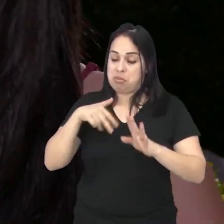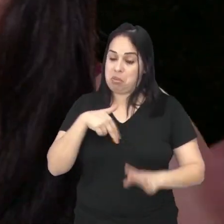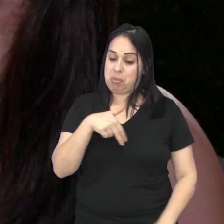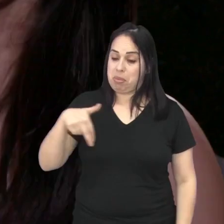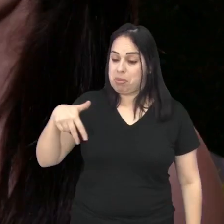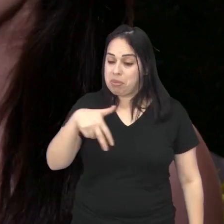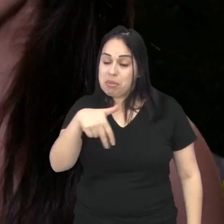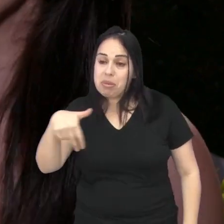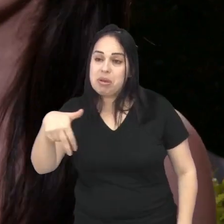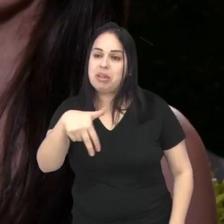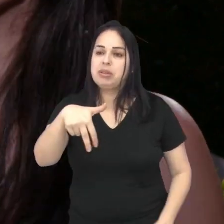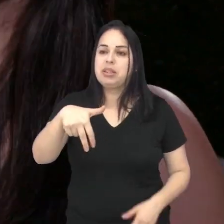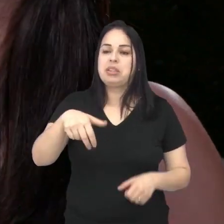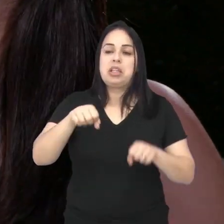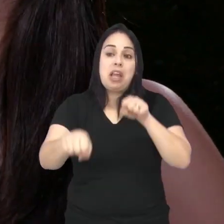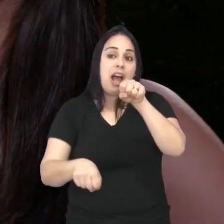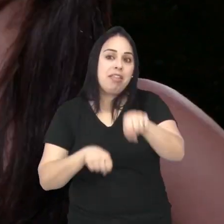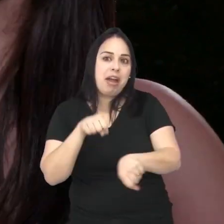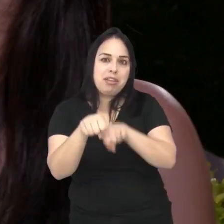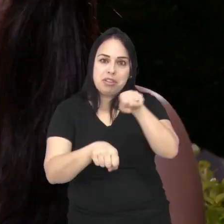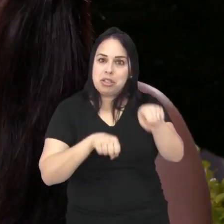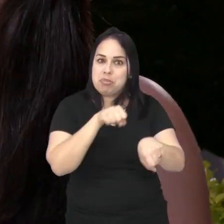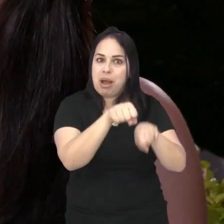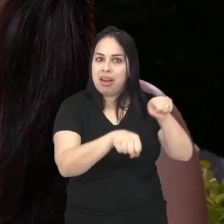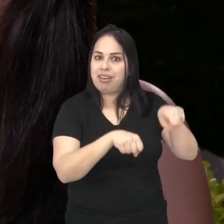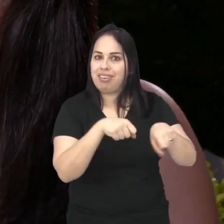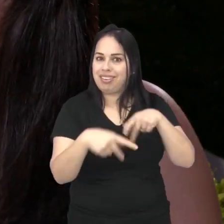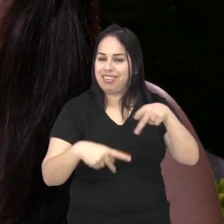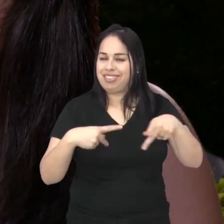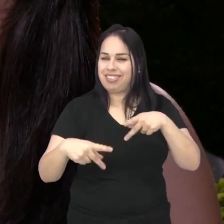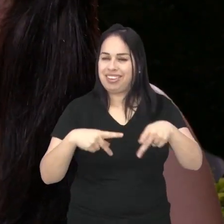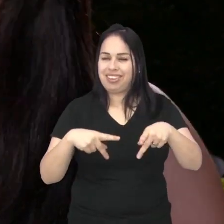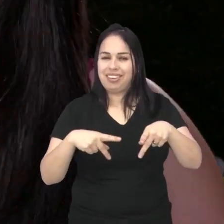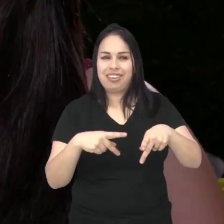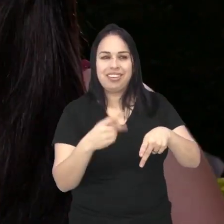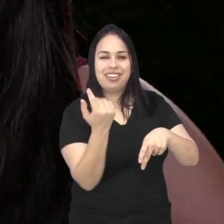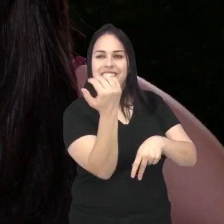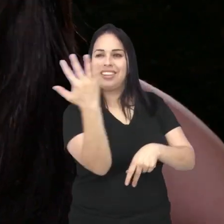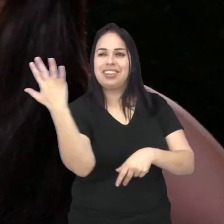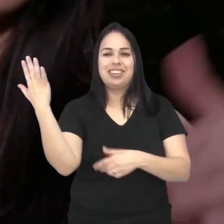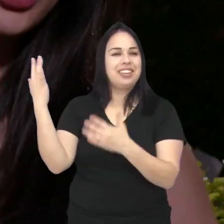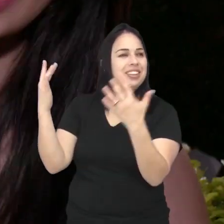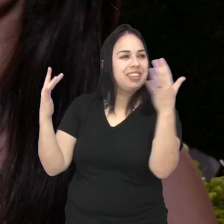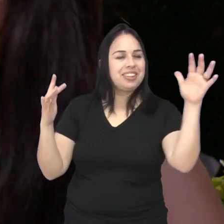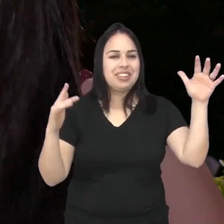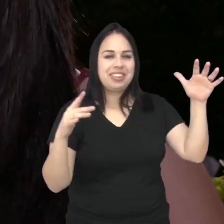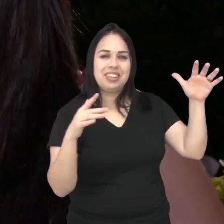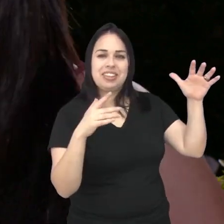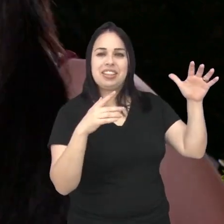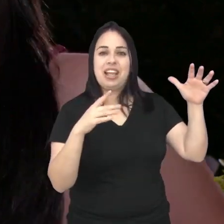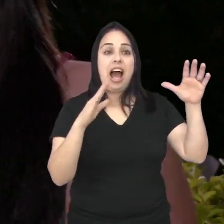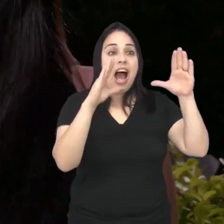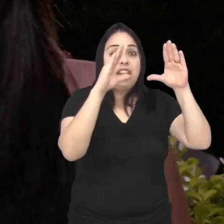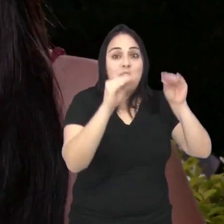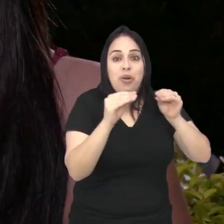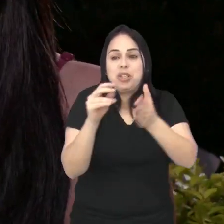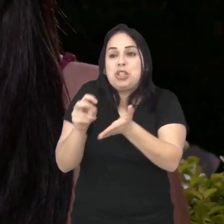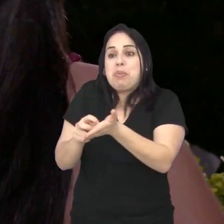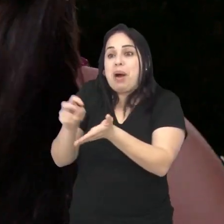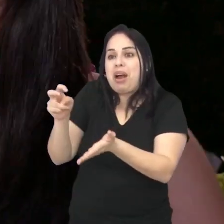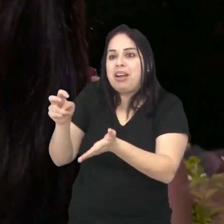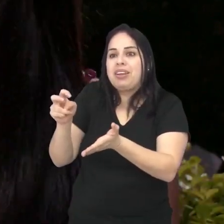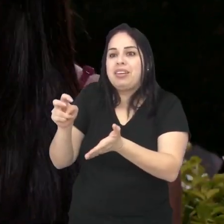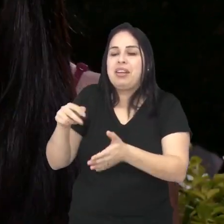fazer uma trilha pelo parque, andar de bike em São José dos Campos, né, numa paisagem São José de Uina, São José